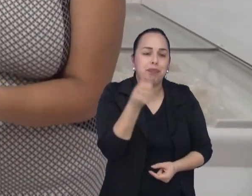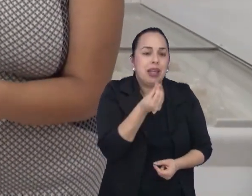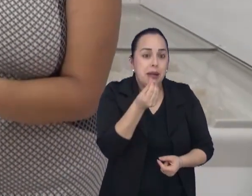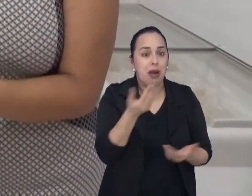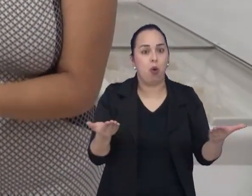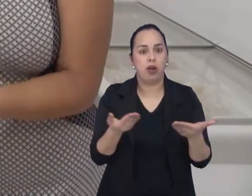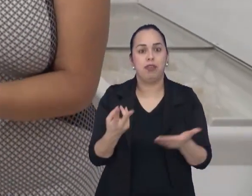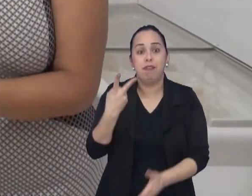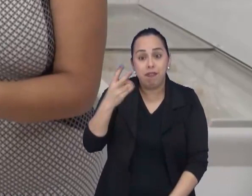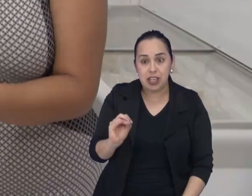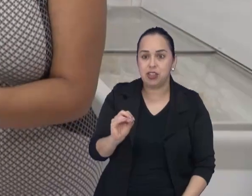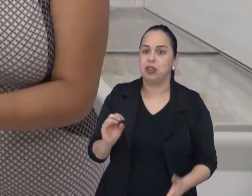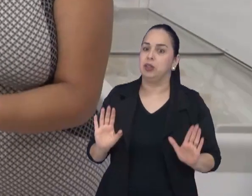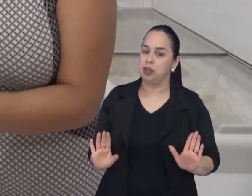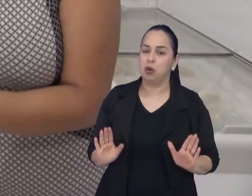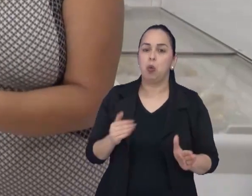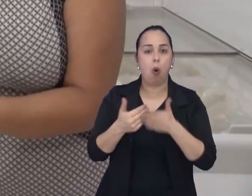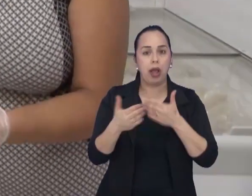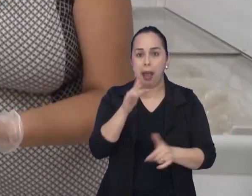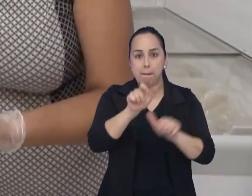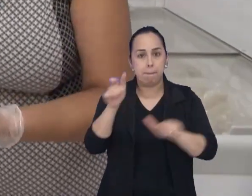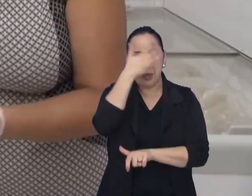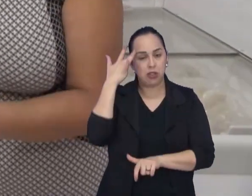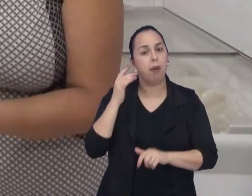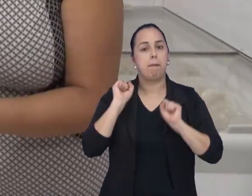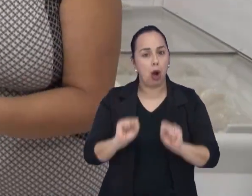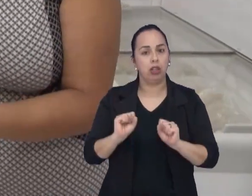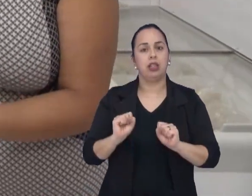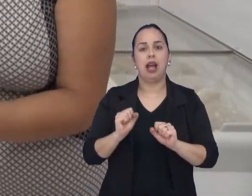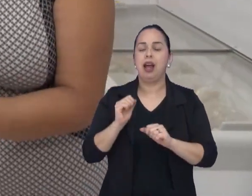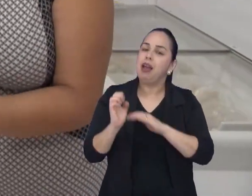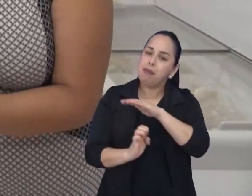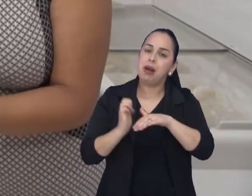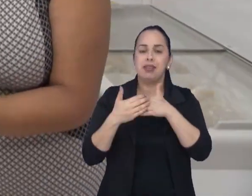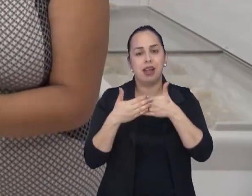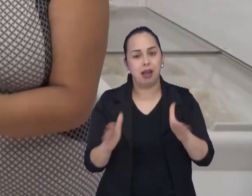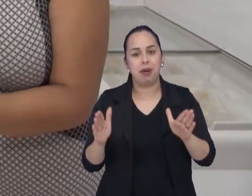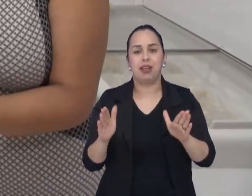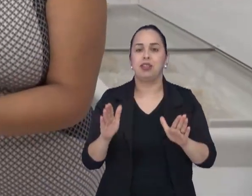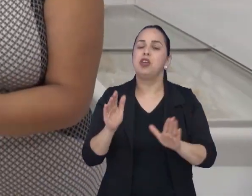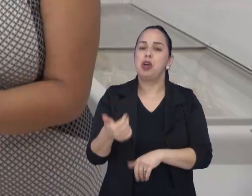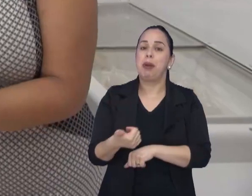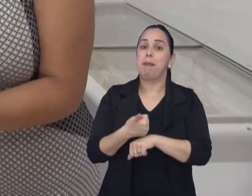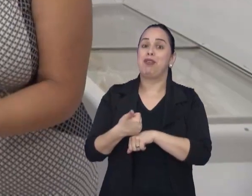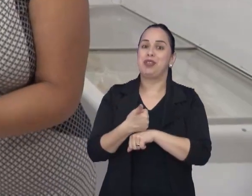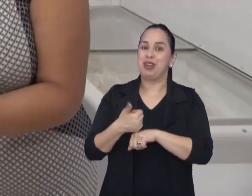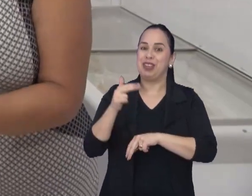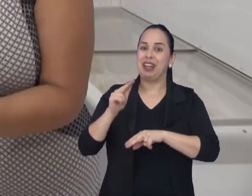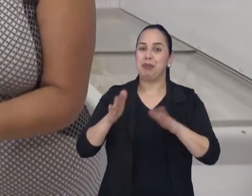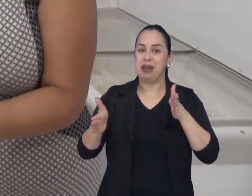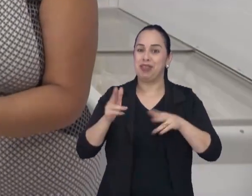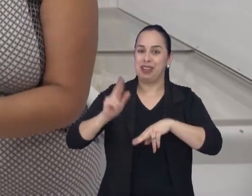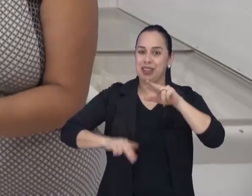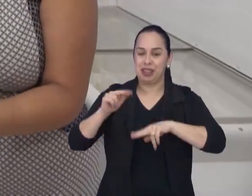bolinho caipira. Seria um exemplo, qualquer pessoa em casa pode começar um negócio. Falando de profissões juninas, tá o bolinho caipira, que agora pode